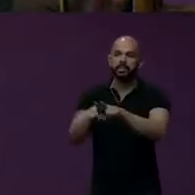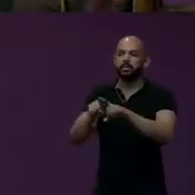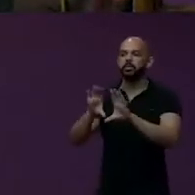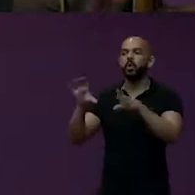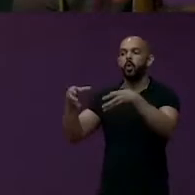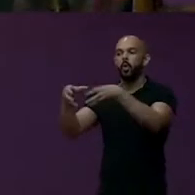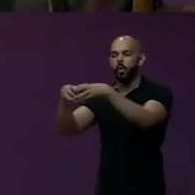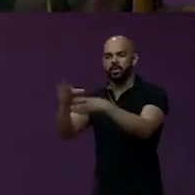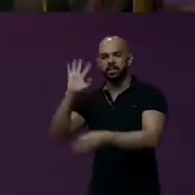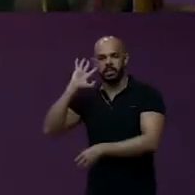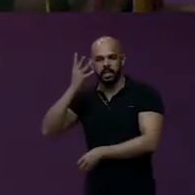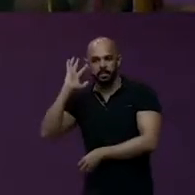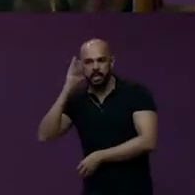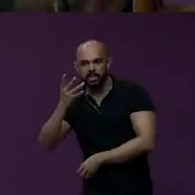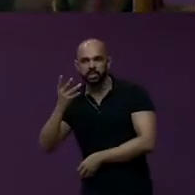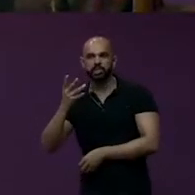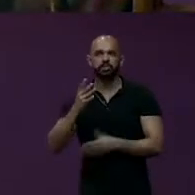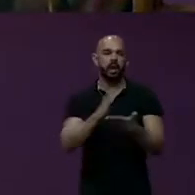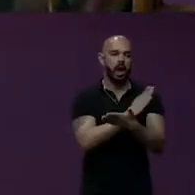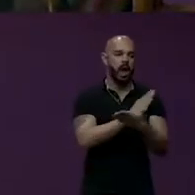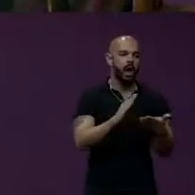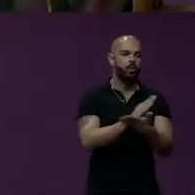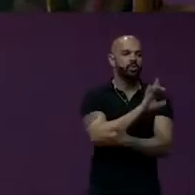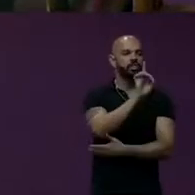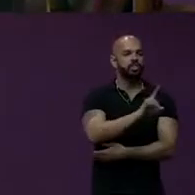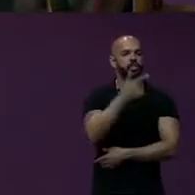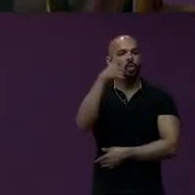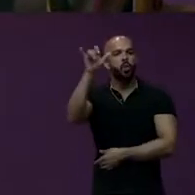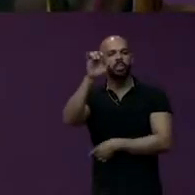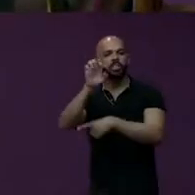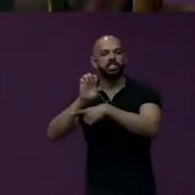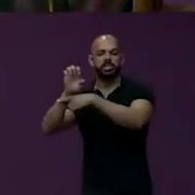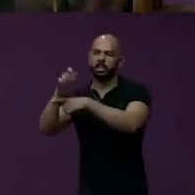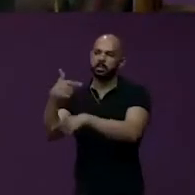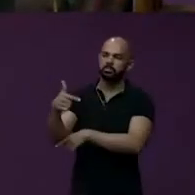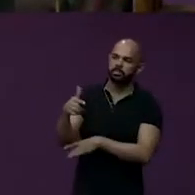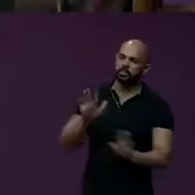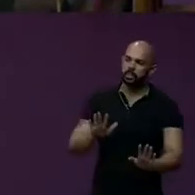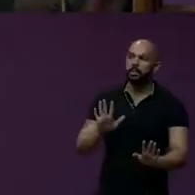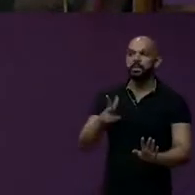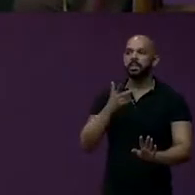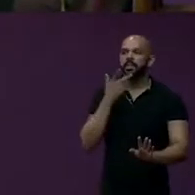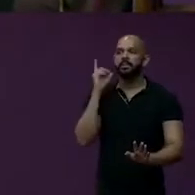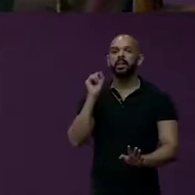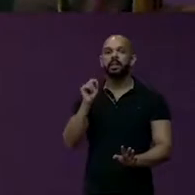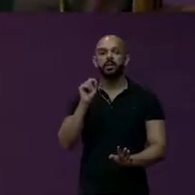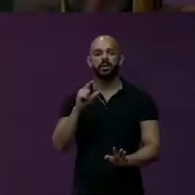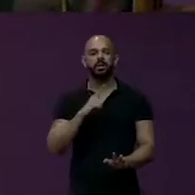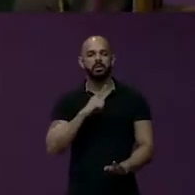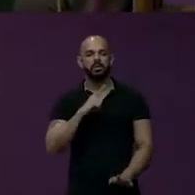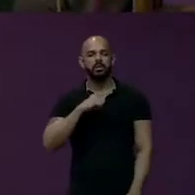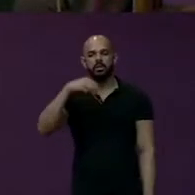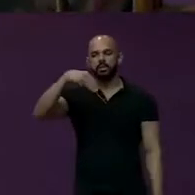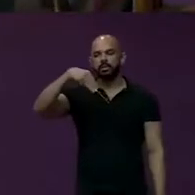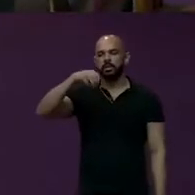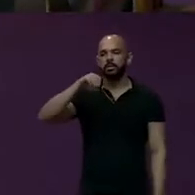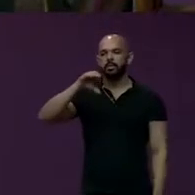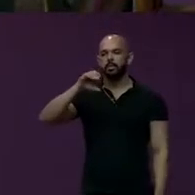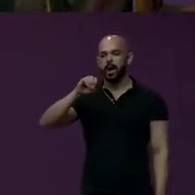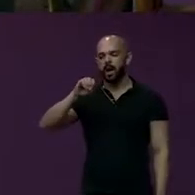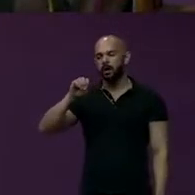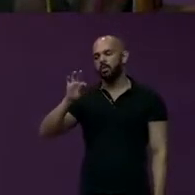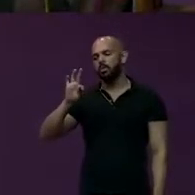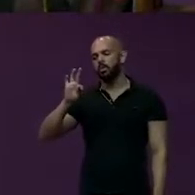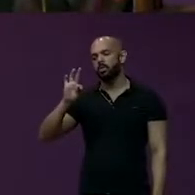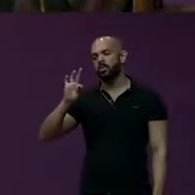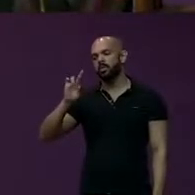conselho deliberativo, alguns diretores de outros estados não estão, mas eu ia falar do Marco Krieger, né, que é o